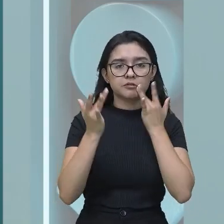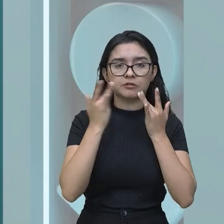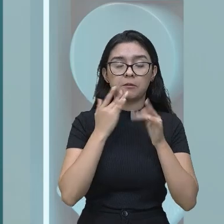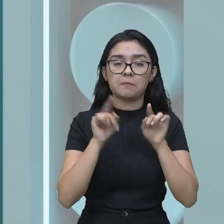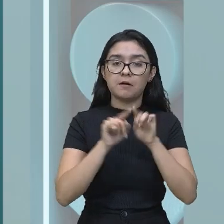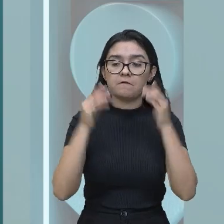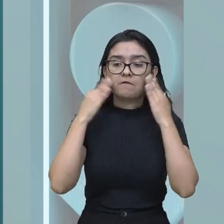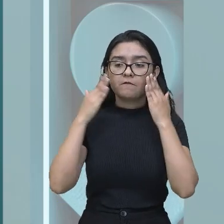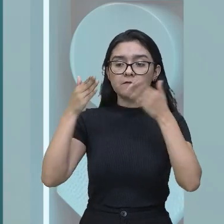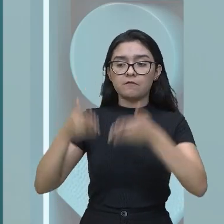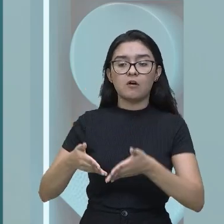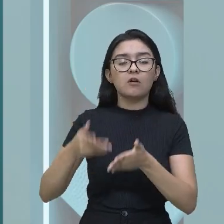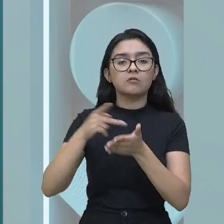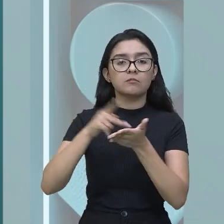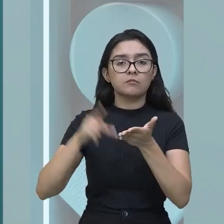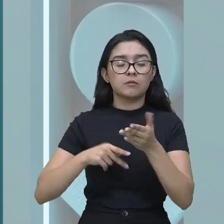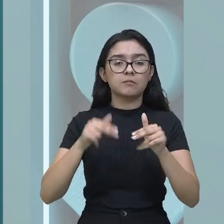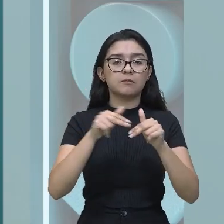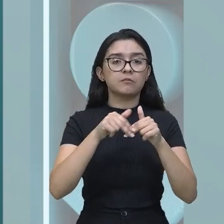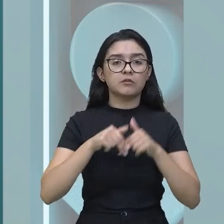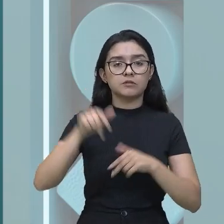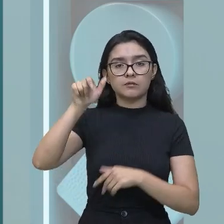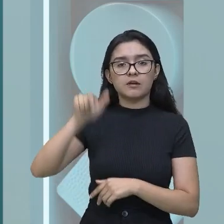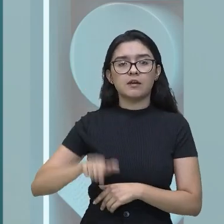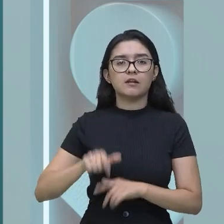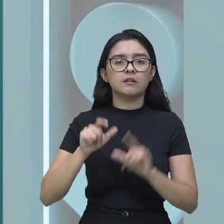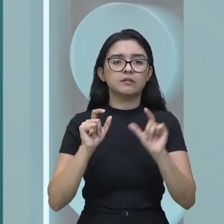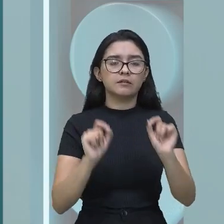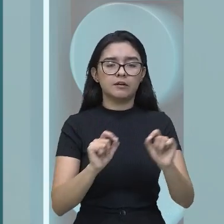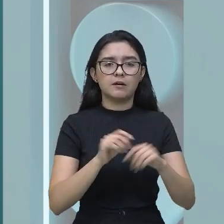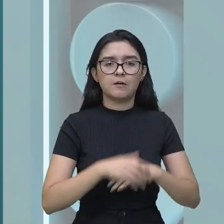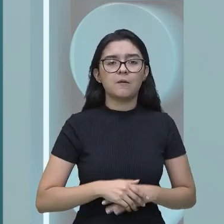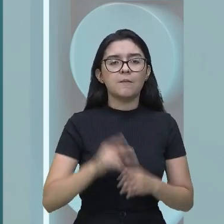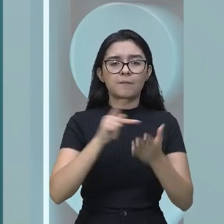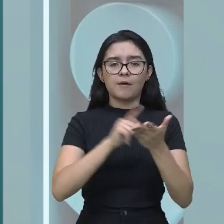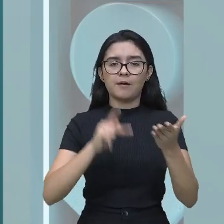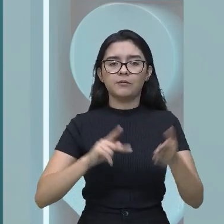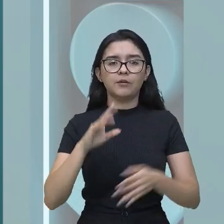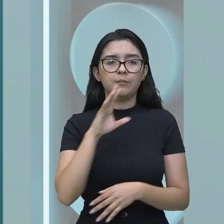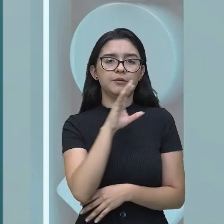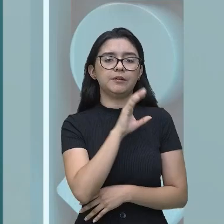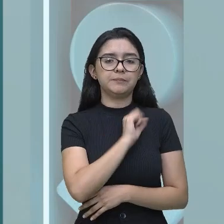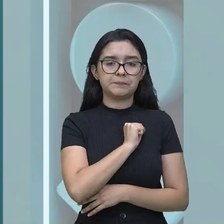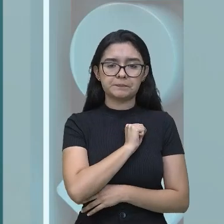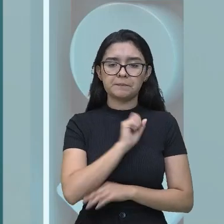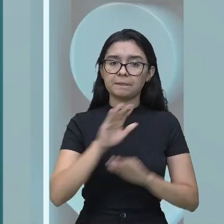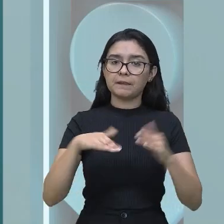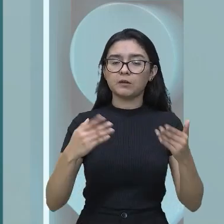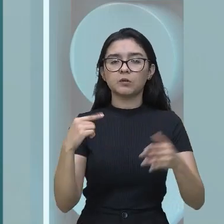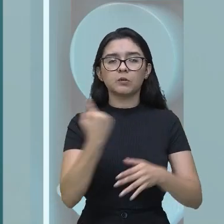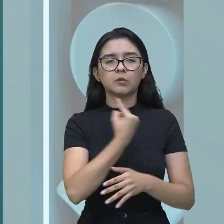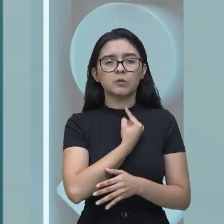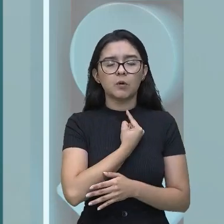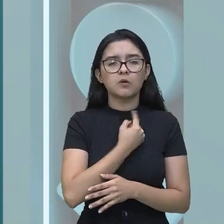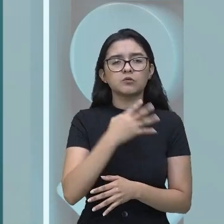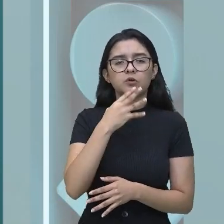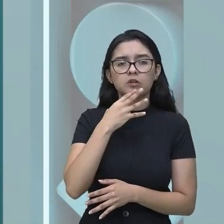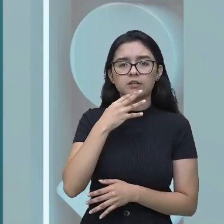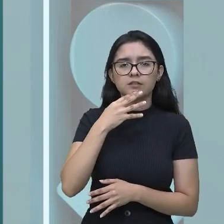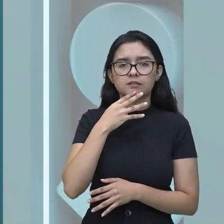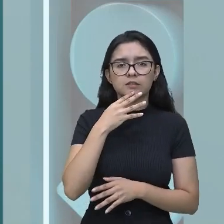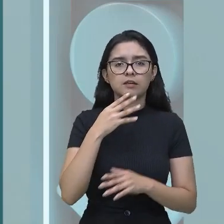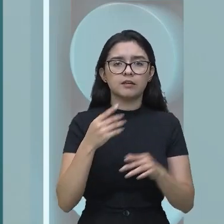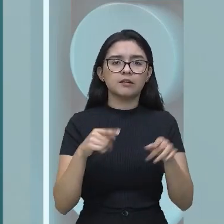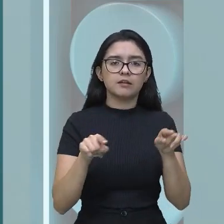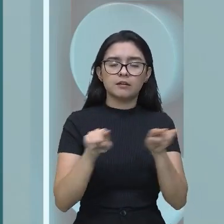deste autor tanto que ele ficou conhecido como poeta do amor então para que a gente possa compreender este autor possa compreender